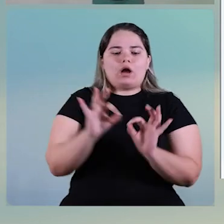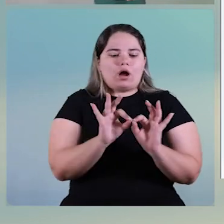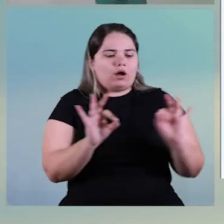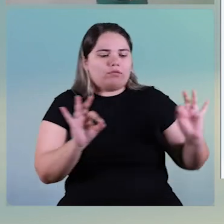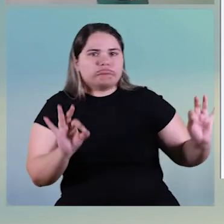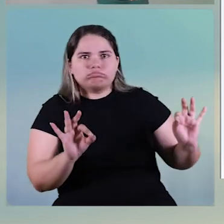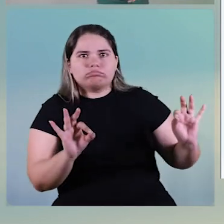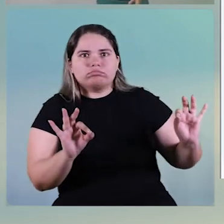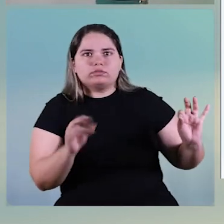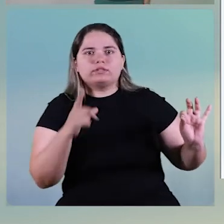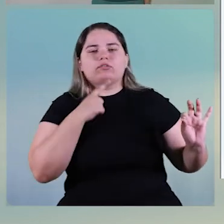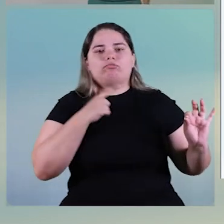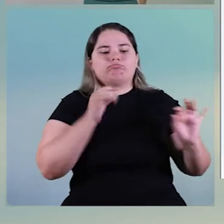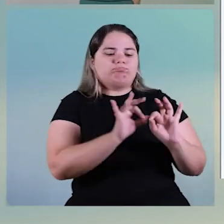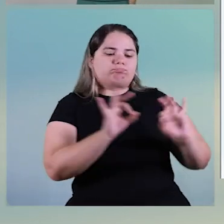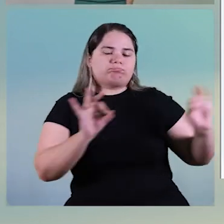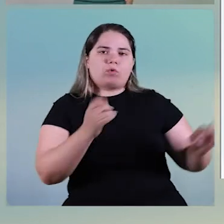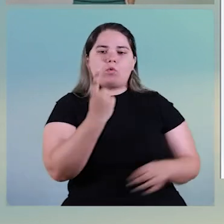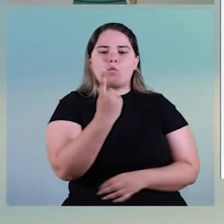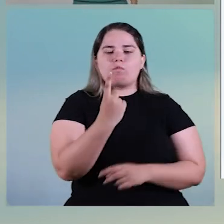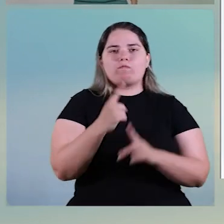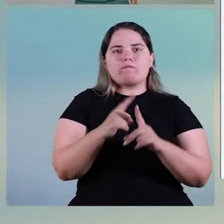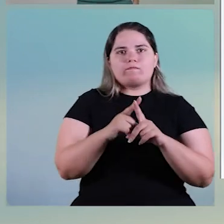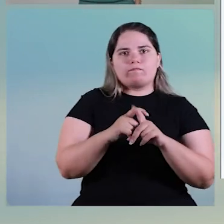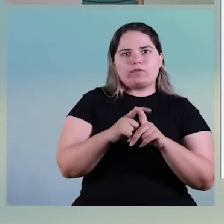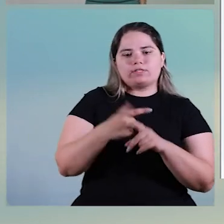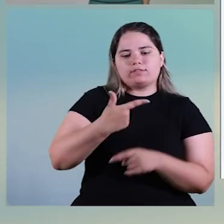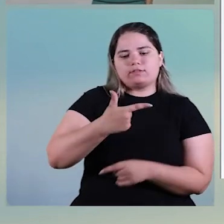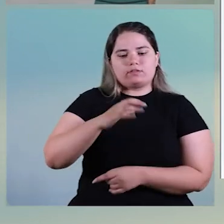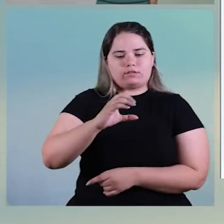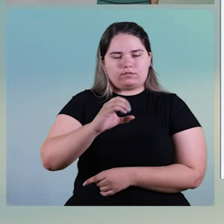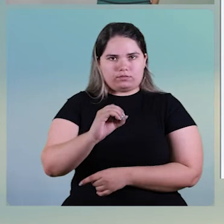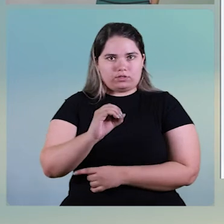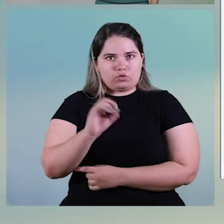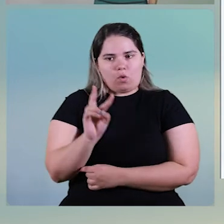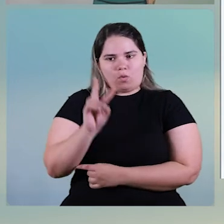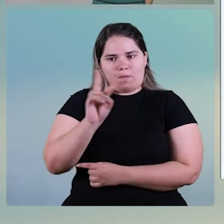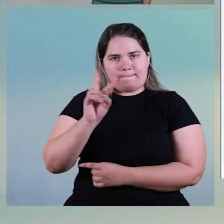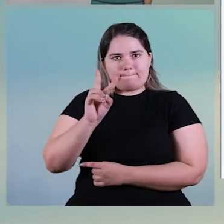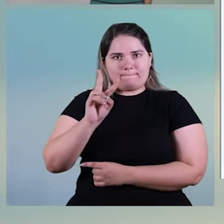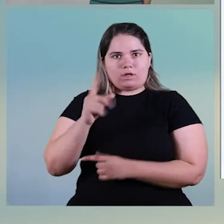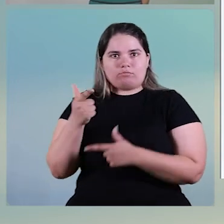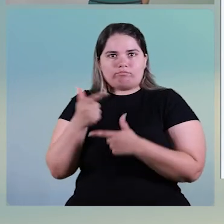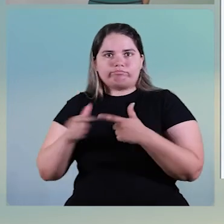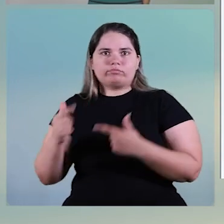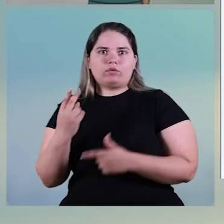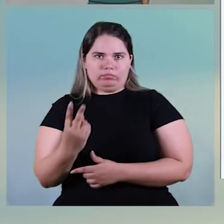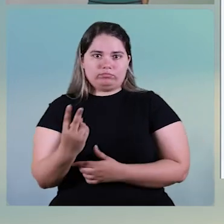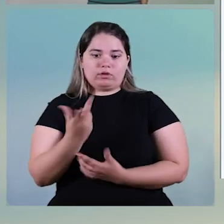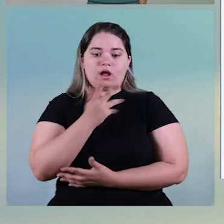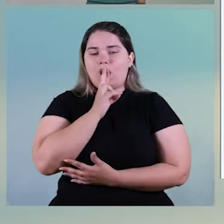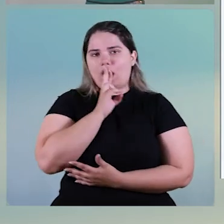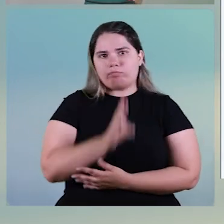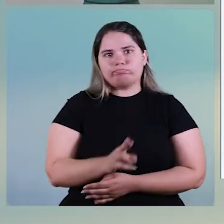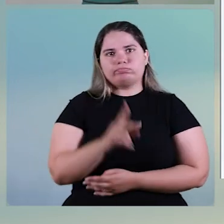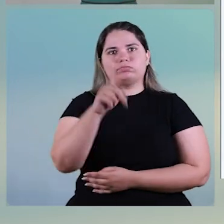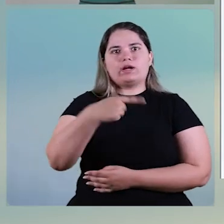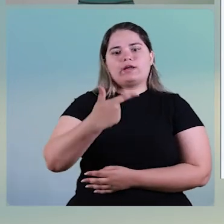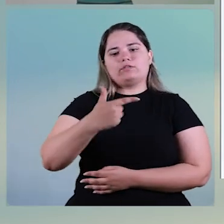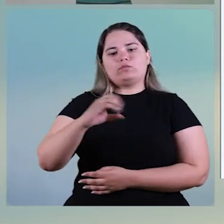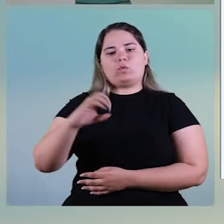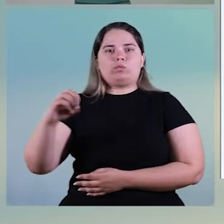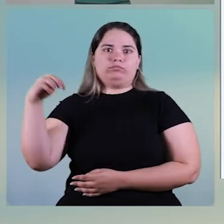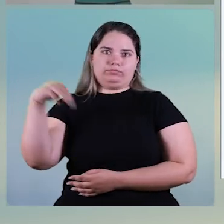uma distância igual a 1 vezes 20 ao quadrado dividido por 2, que vai nos dar 200 metros. Então,